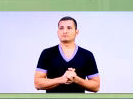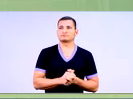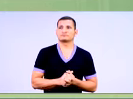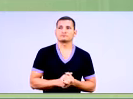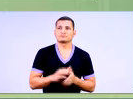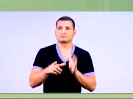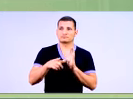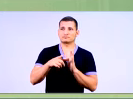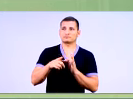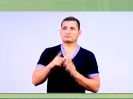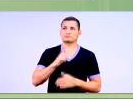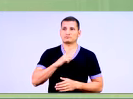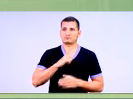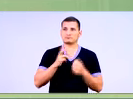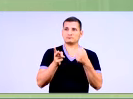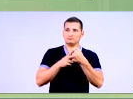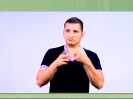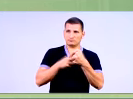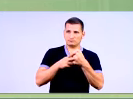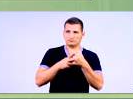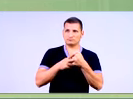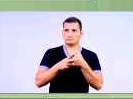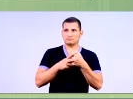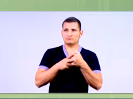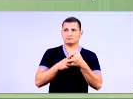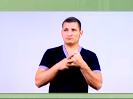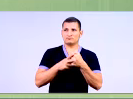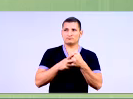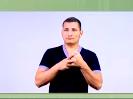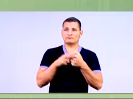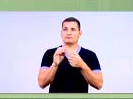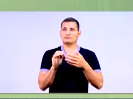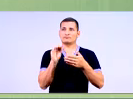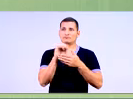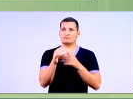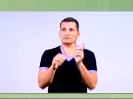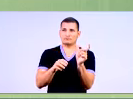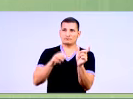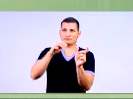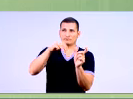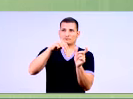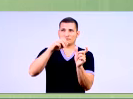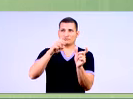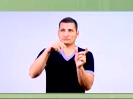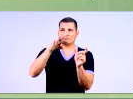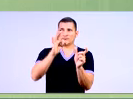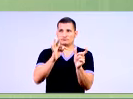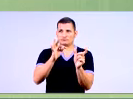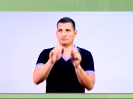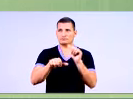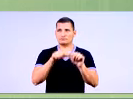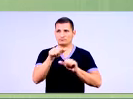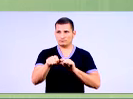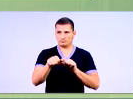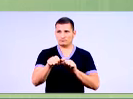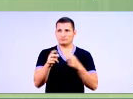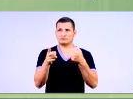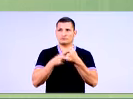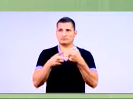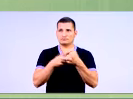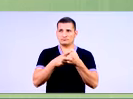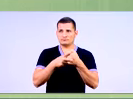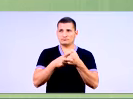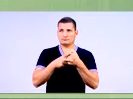um verbo, treat, tratar. Quando eu coloquei o sufixo treatment, ela se transformou num